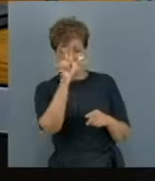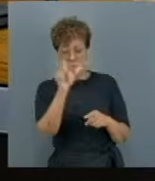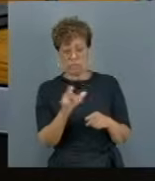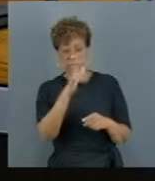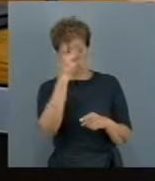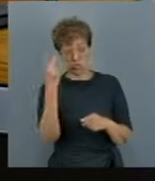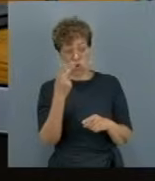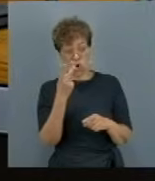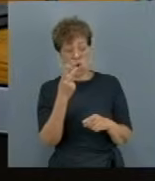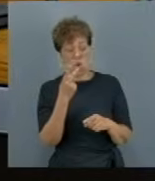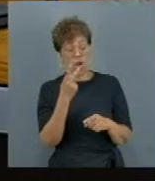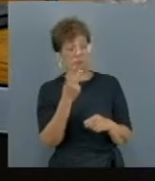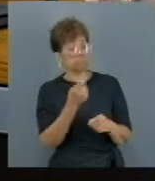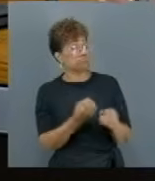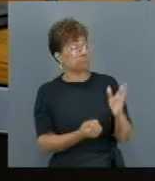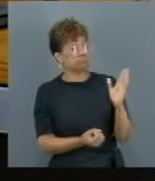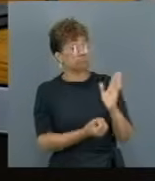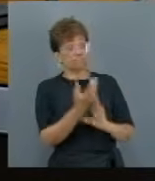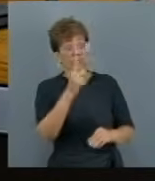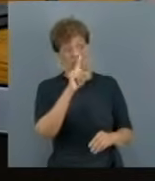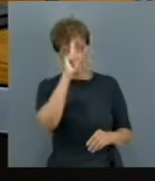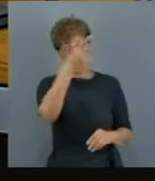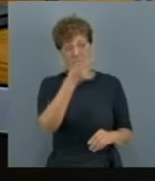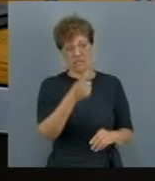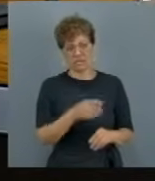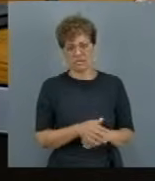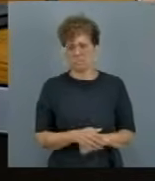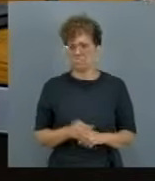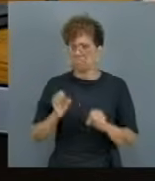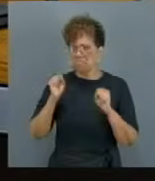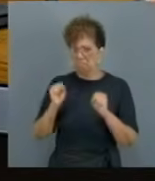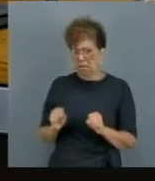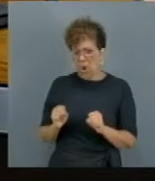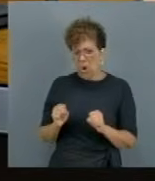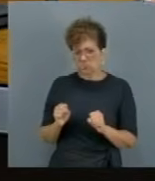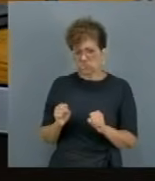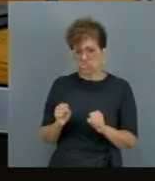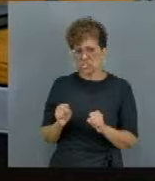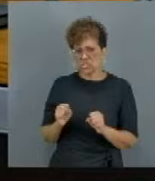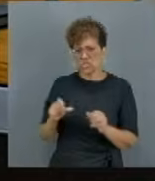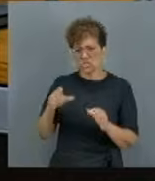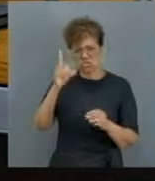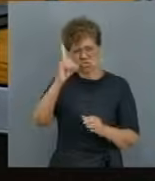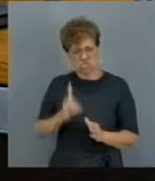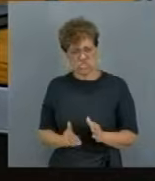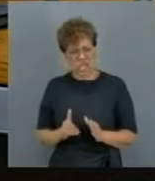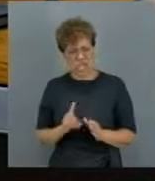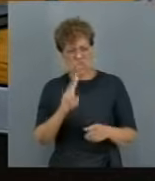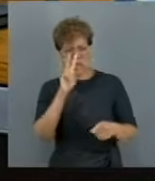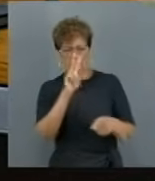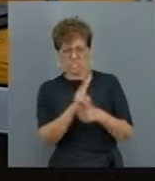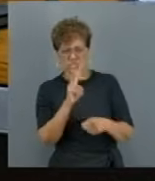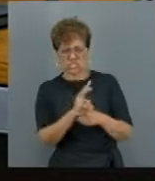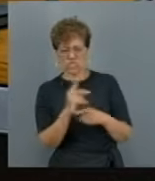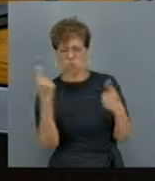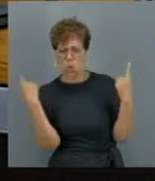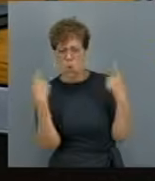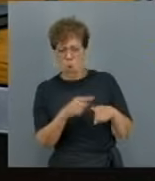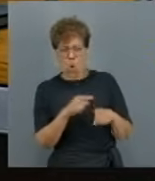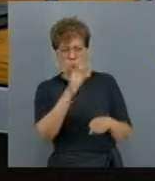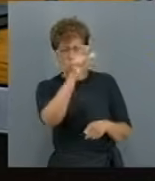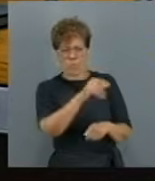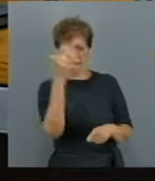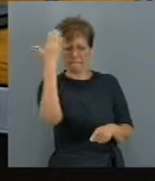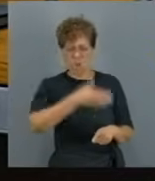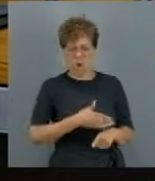a criatividade. Eu não sabia que no direito há a possibilidade de se usar a criatividade para se produzir prova contra o inimigo